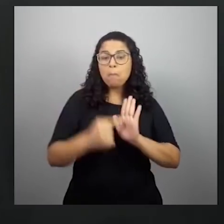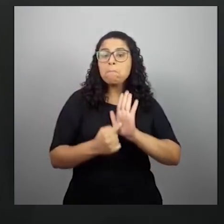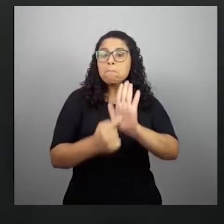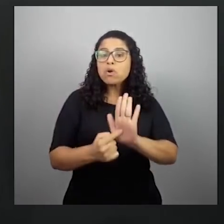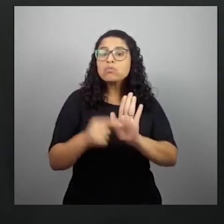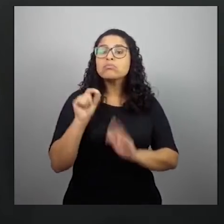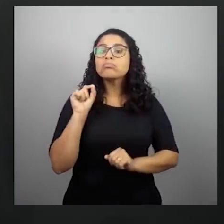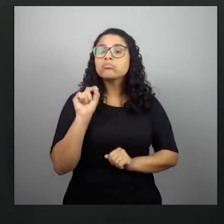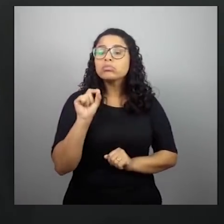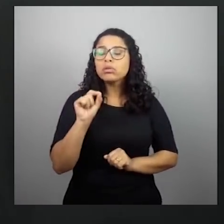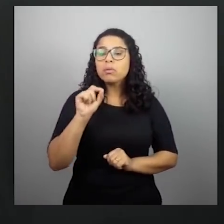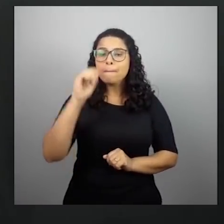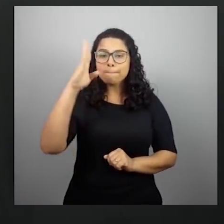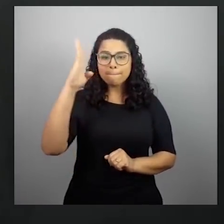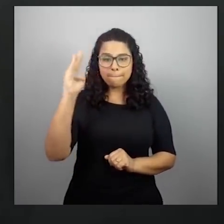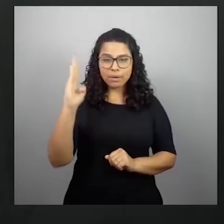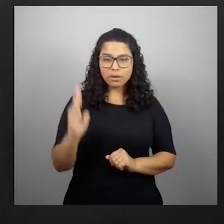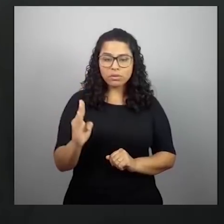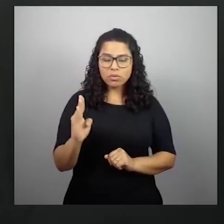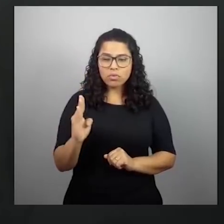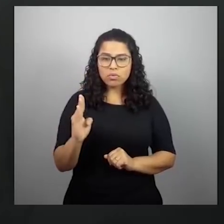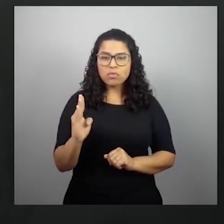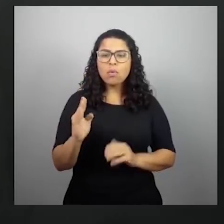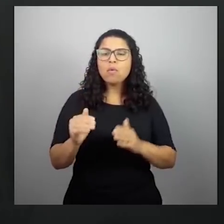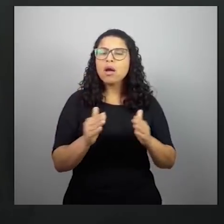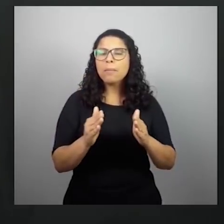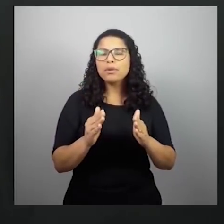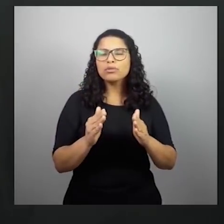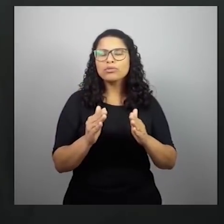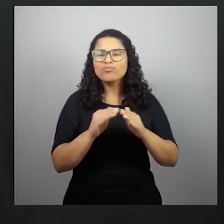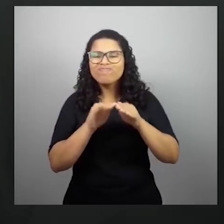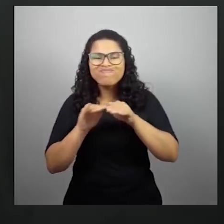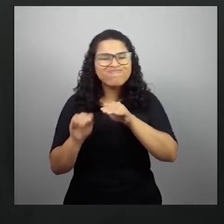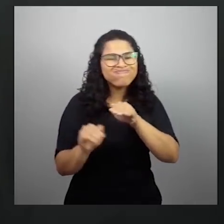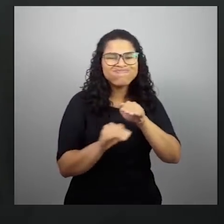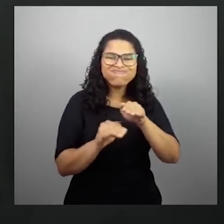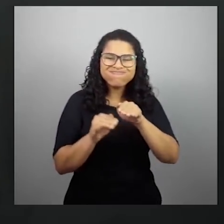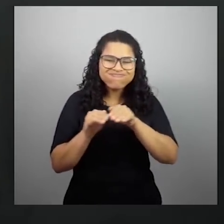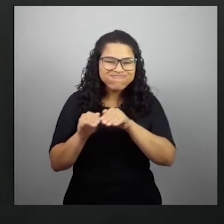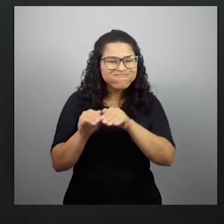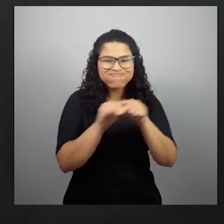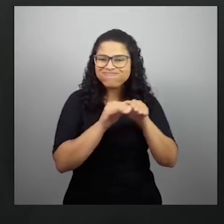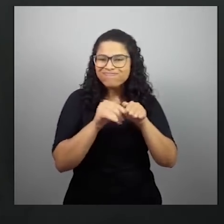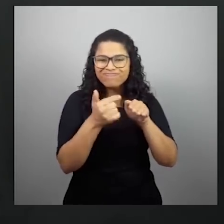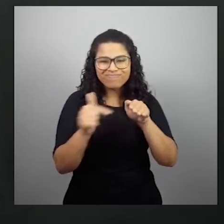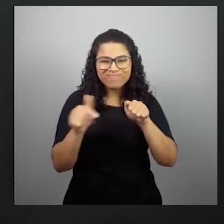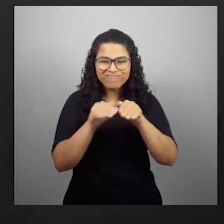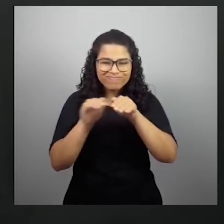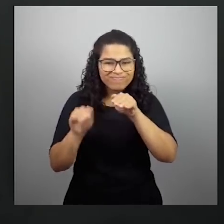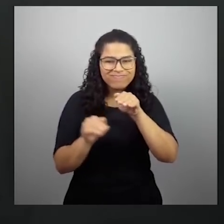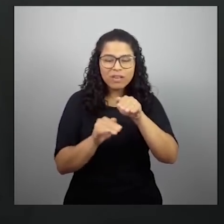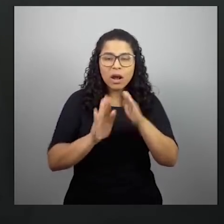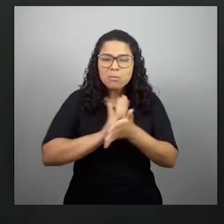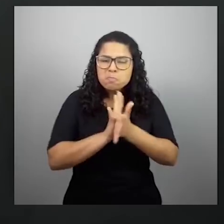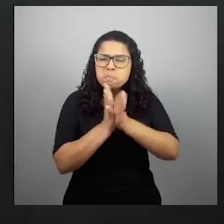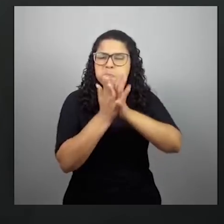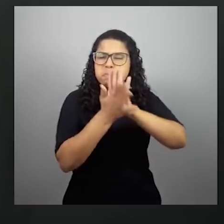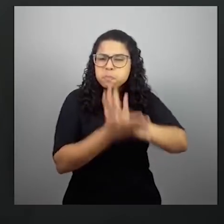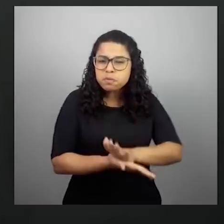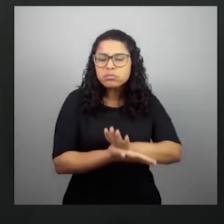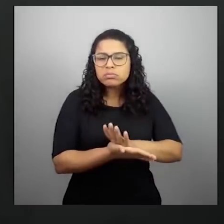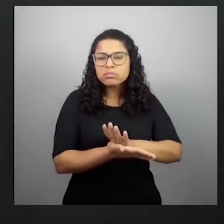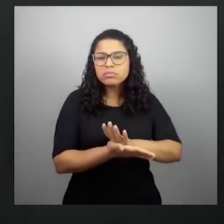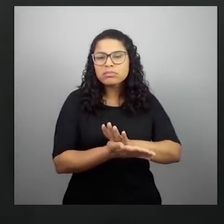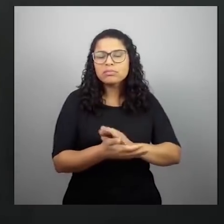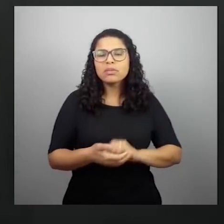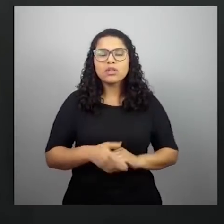que o Brasil teve um caminho de bastante desigualdade e racismo, além de elitismo, né?